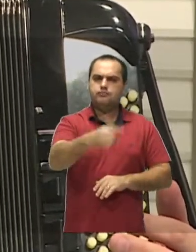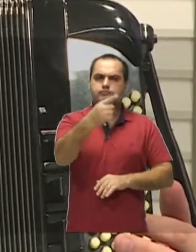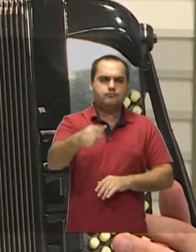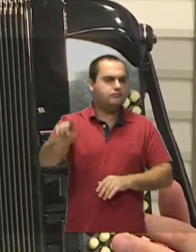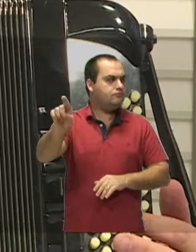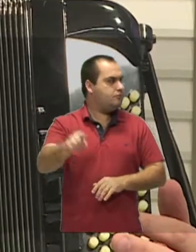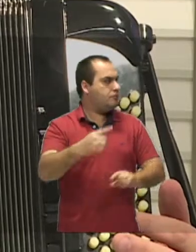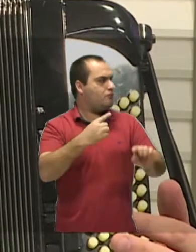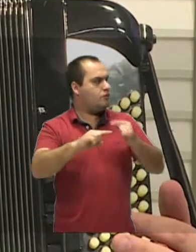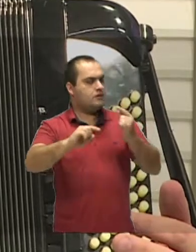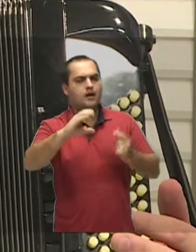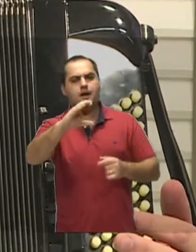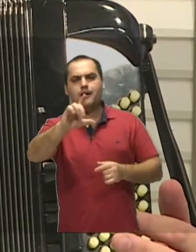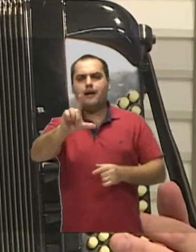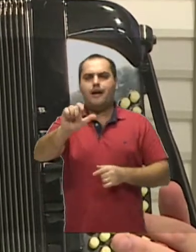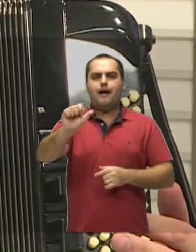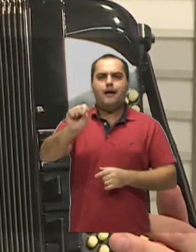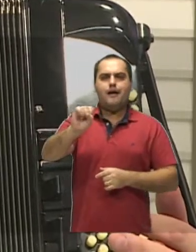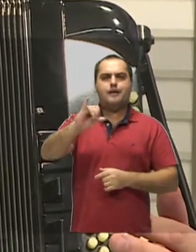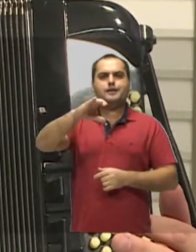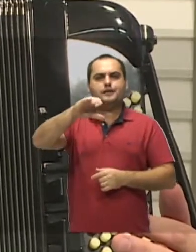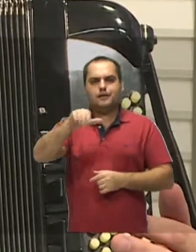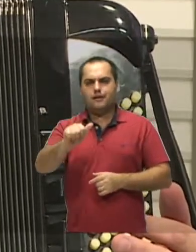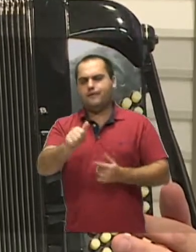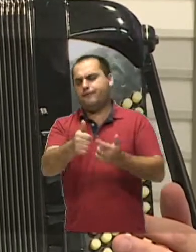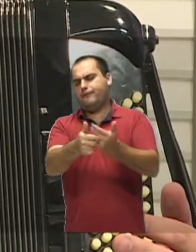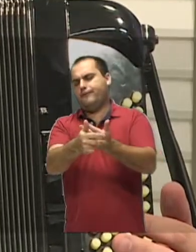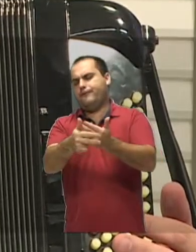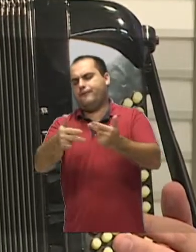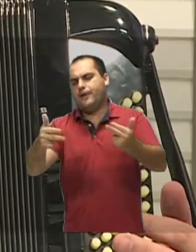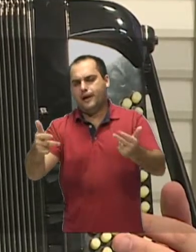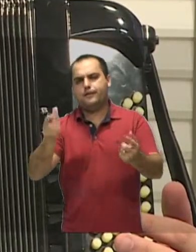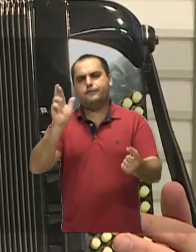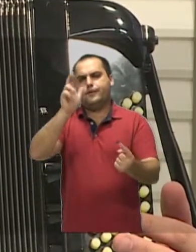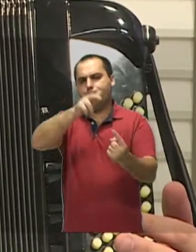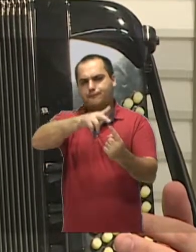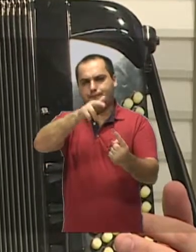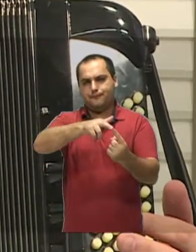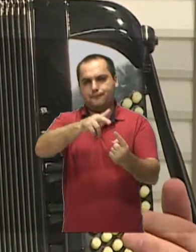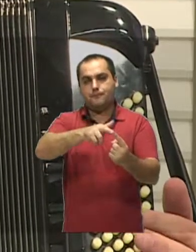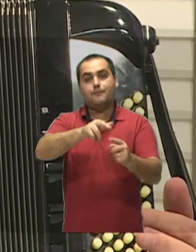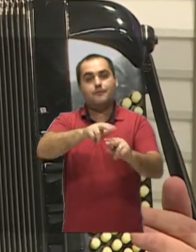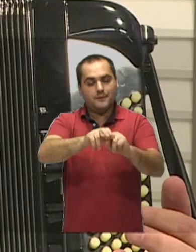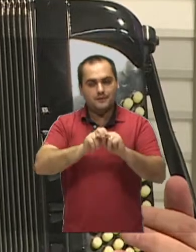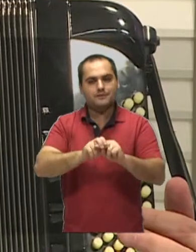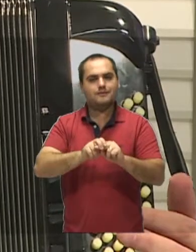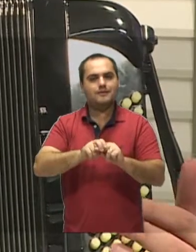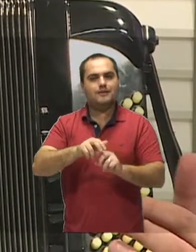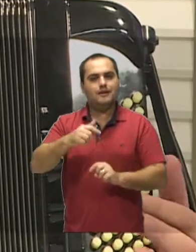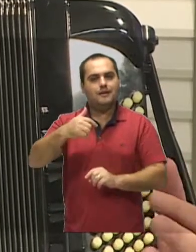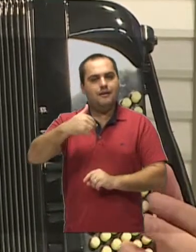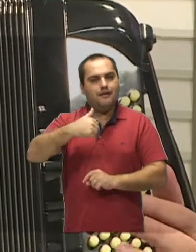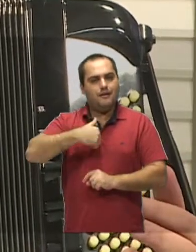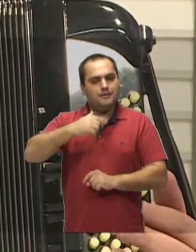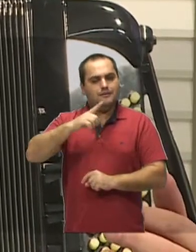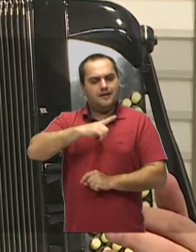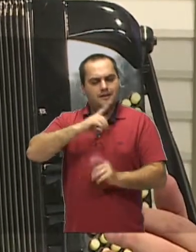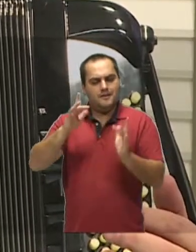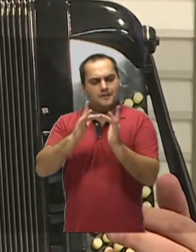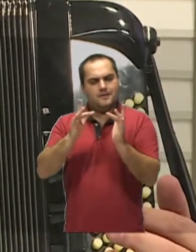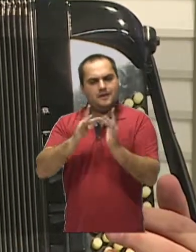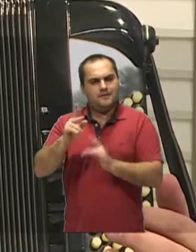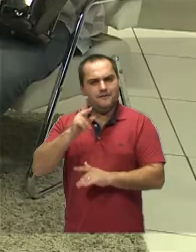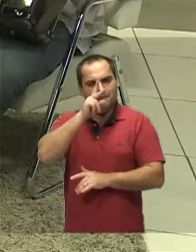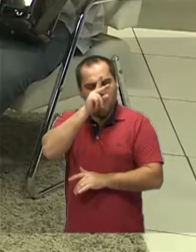clássica. Passei por muitas referências mesmo. Até eu acho que é aí que tem eu tenho essa fusão, essa mistura